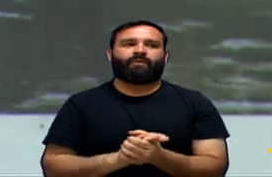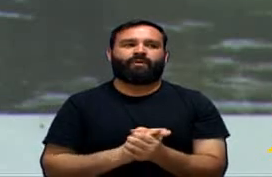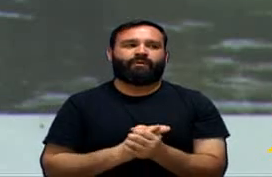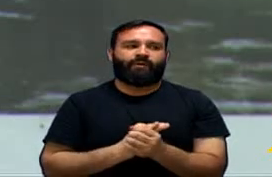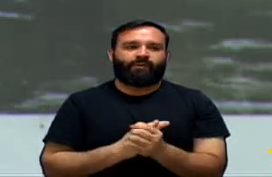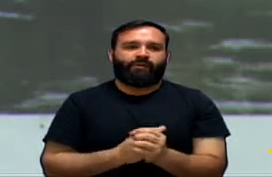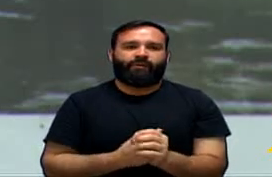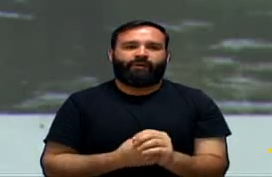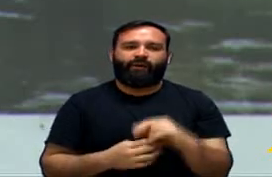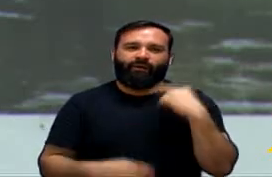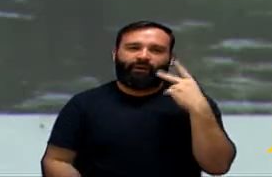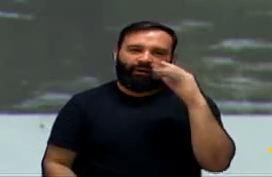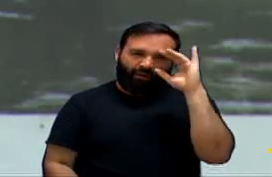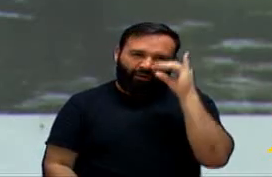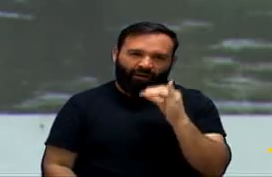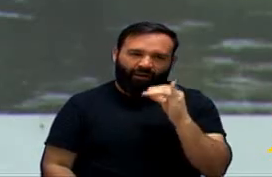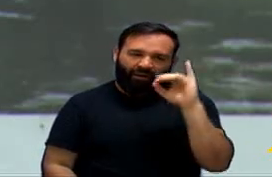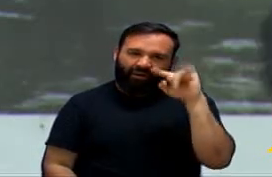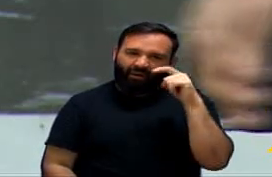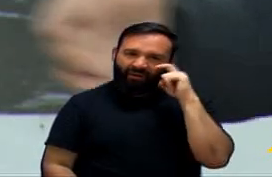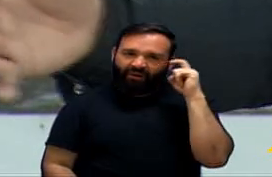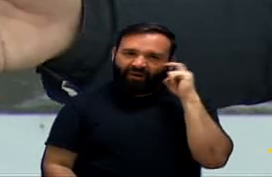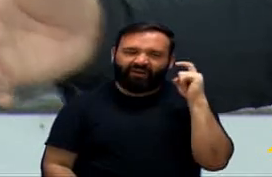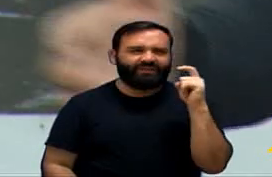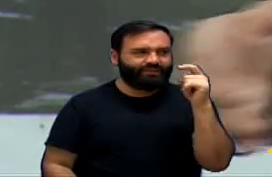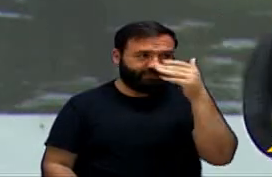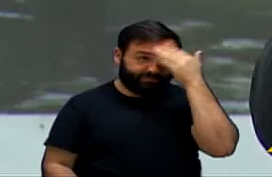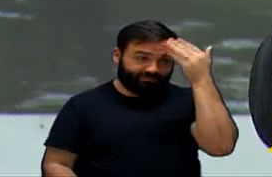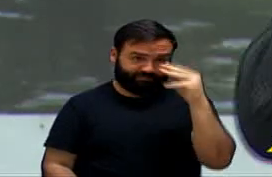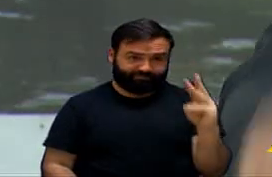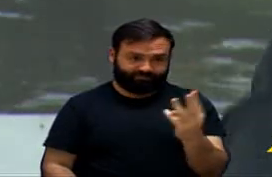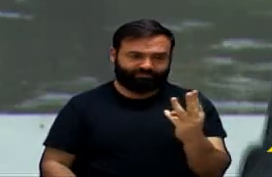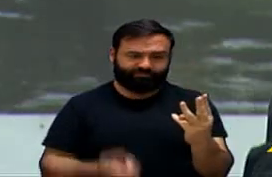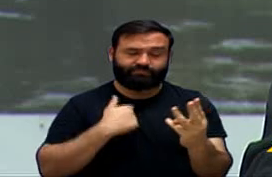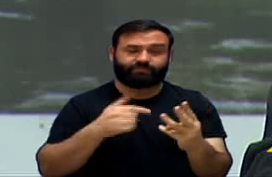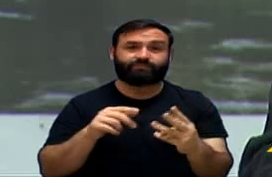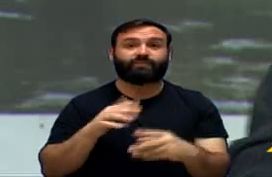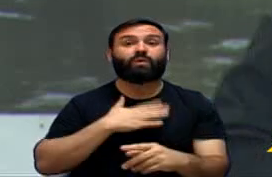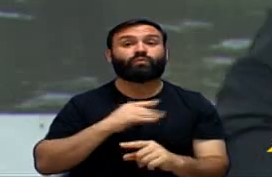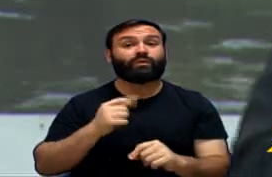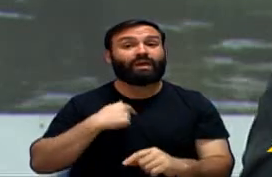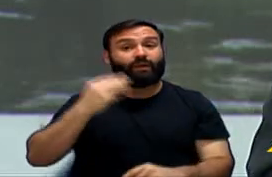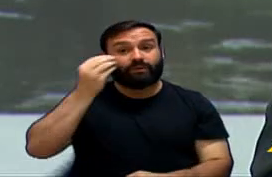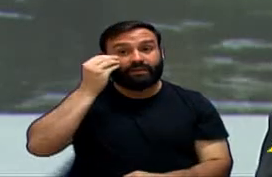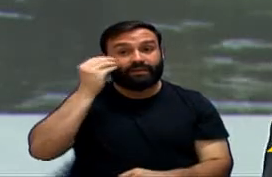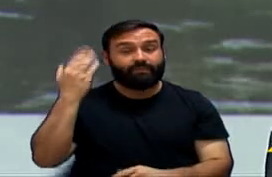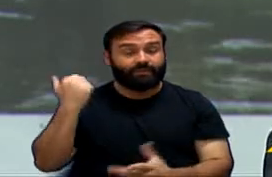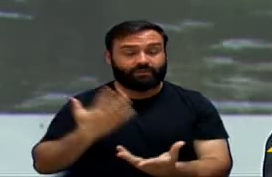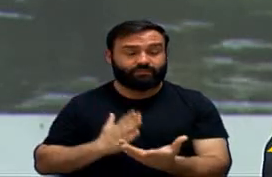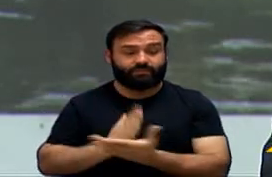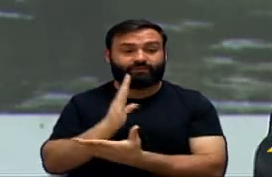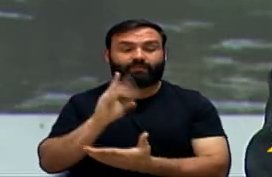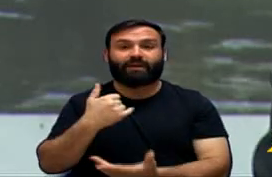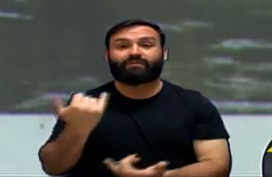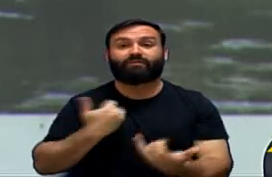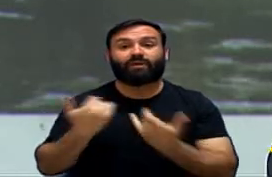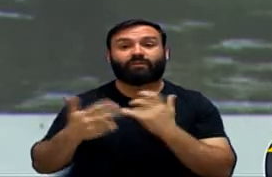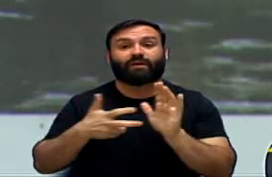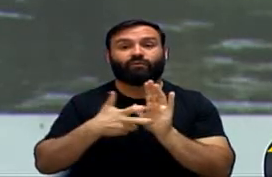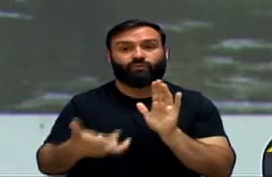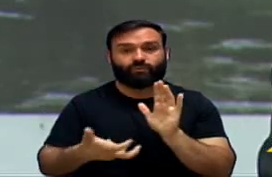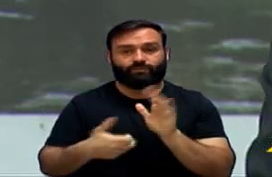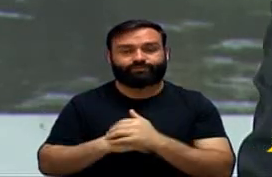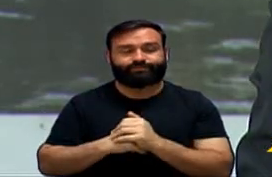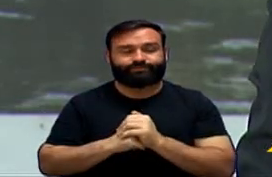autores do projeto que é Vereador Iara e João dorizete e cadê o Fábio simor eu defendo uma coisa eu tentei aprovar isso daqui mas disseram que era